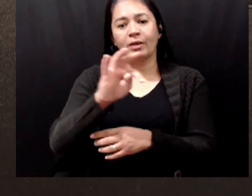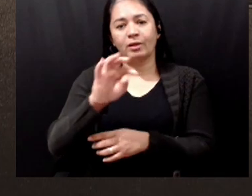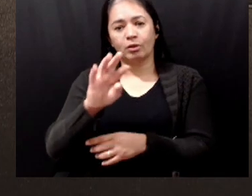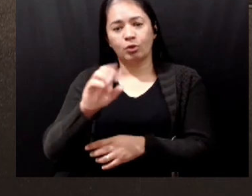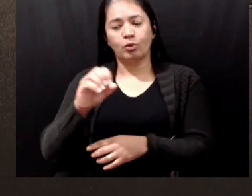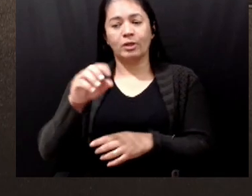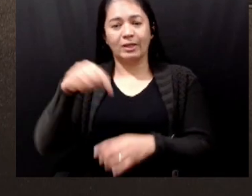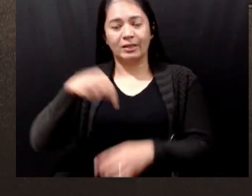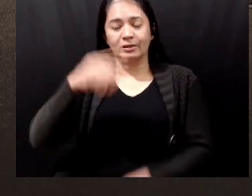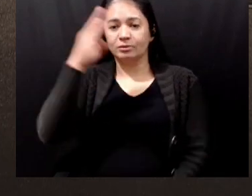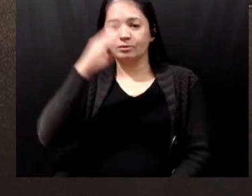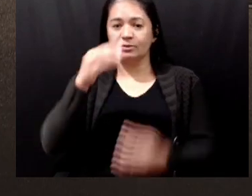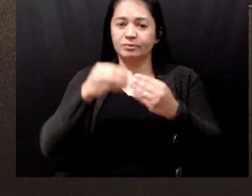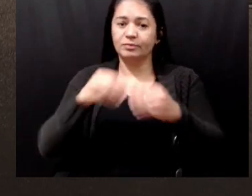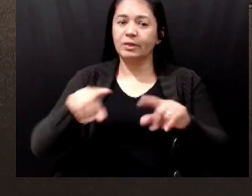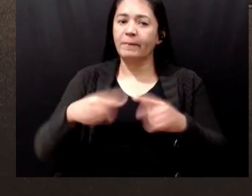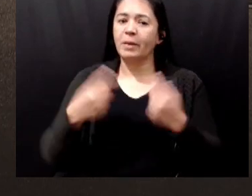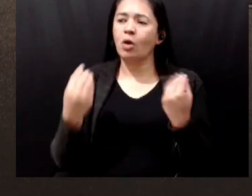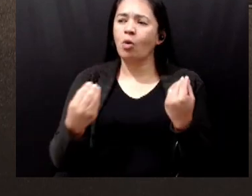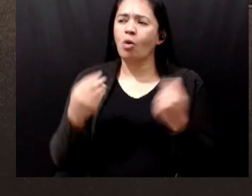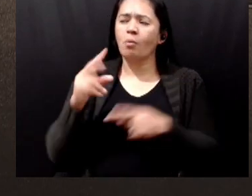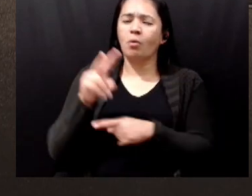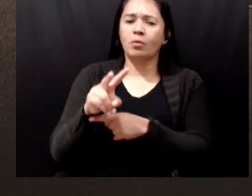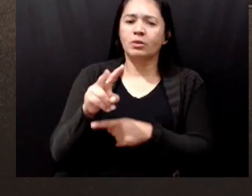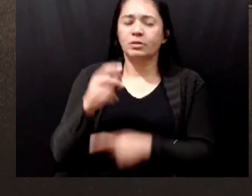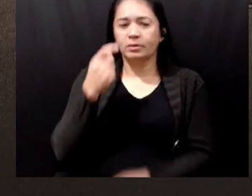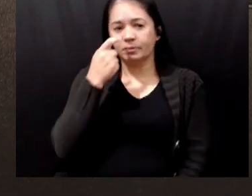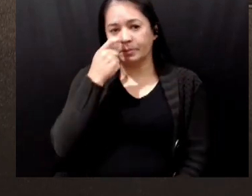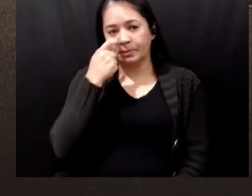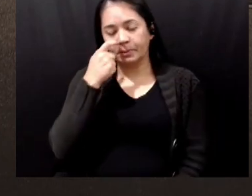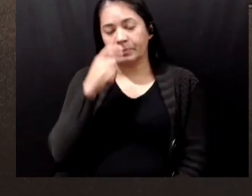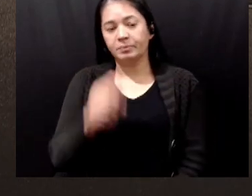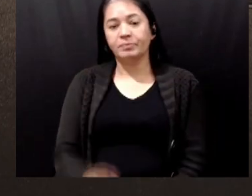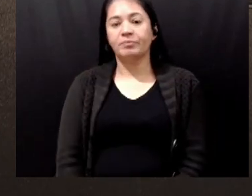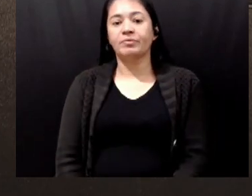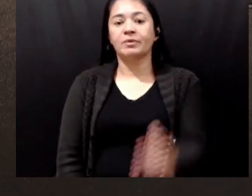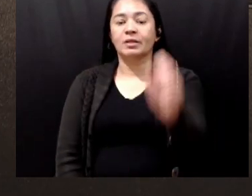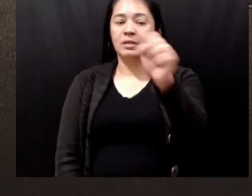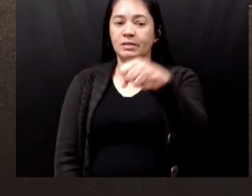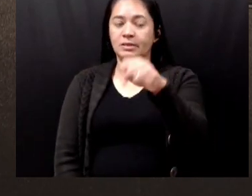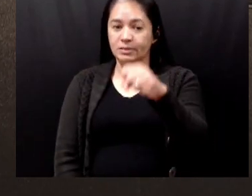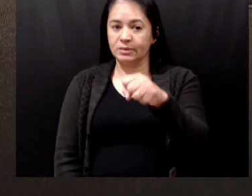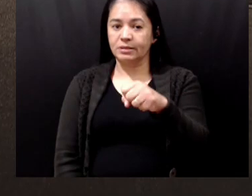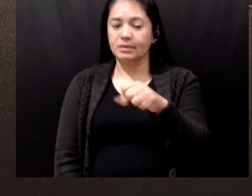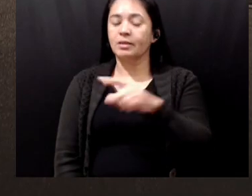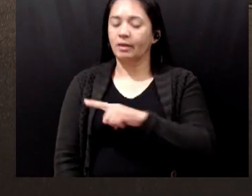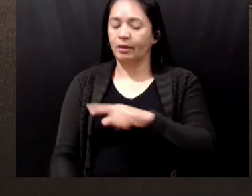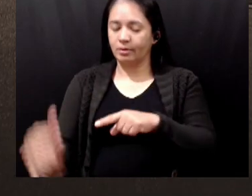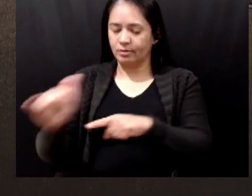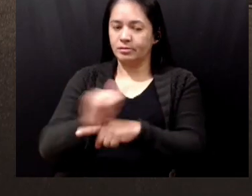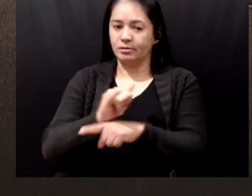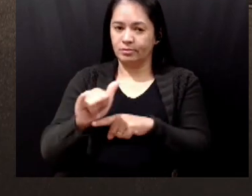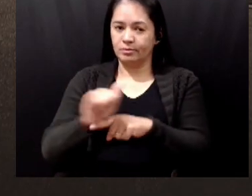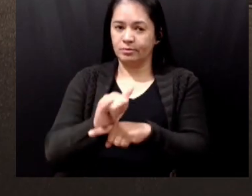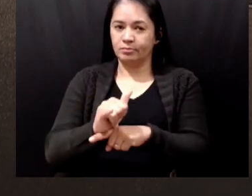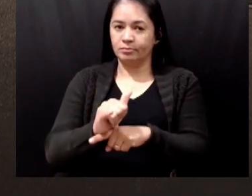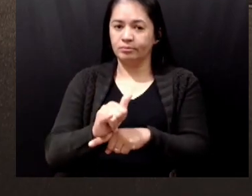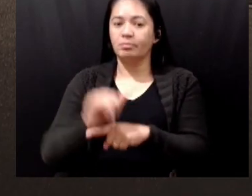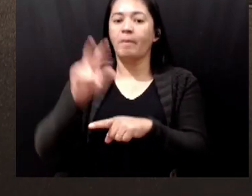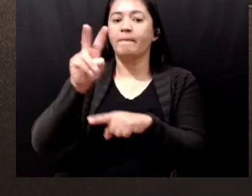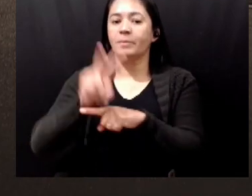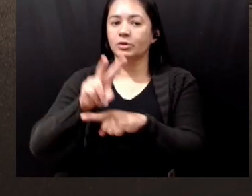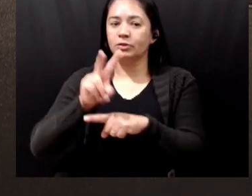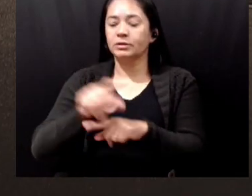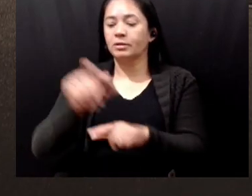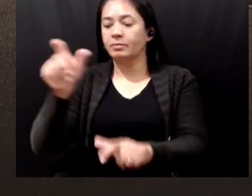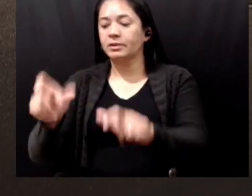de proteção para esses investidores? Existem mecanismos de proteção para esses investidores, diretamente